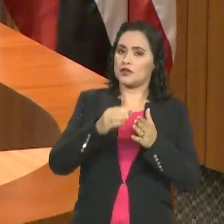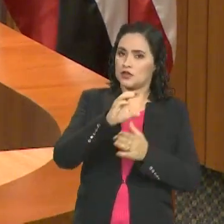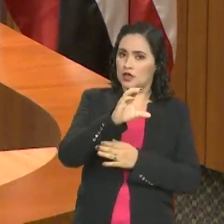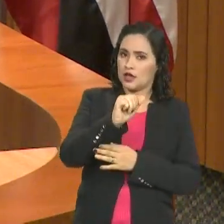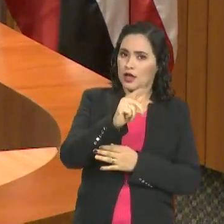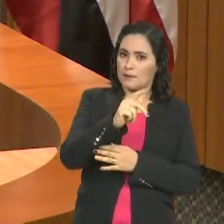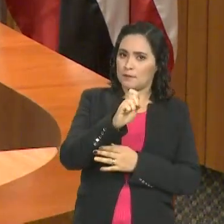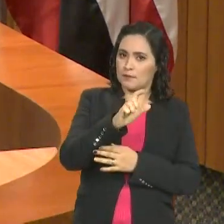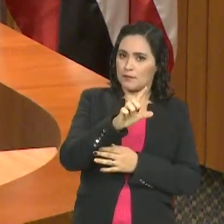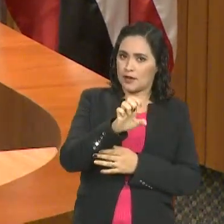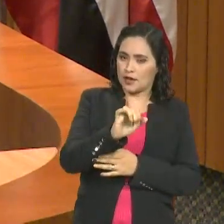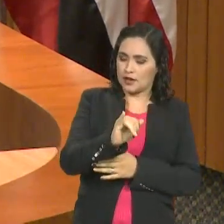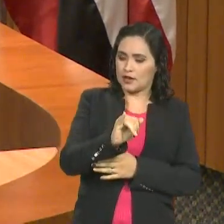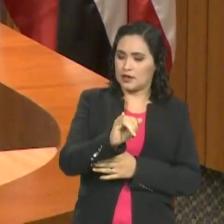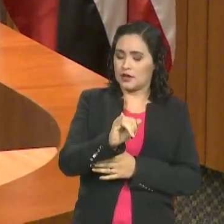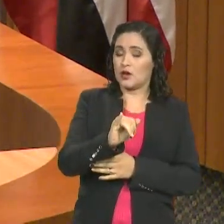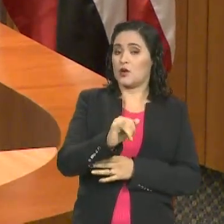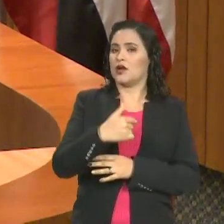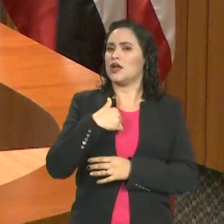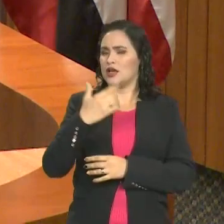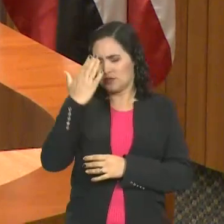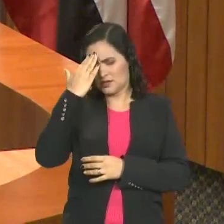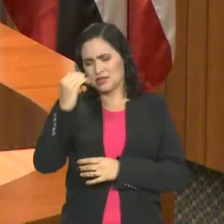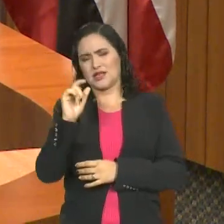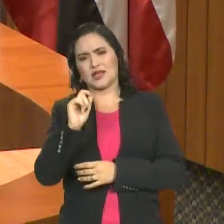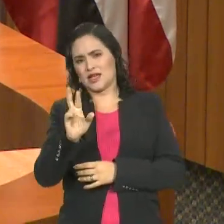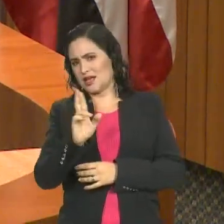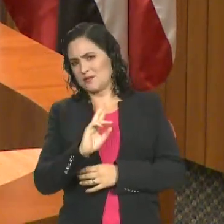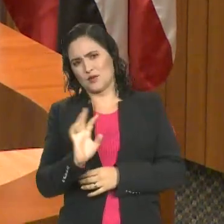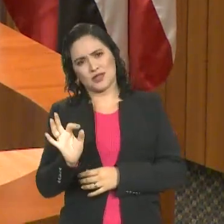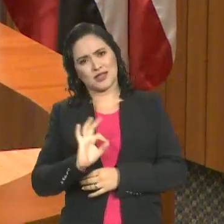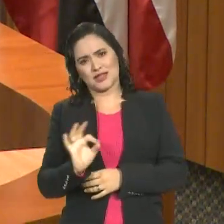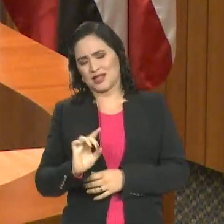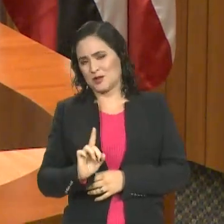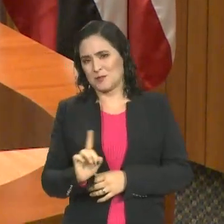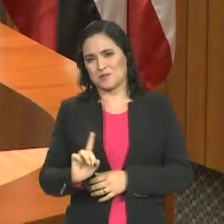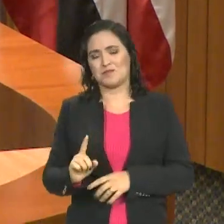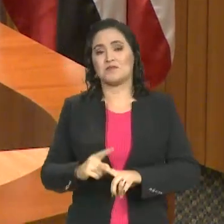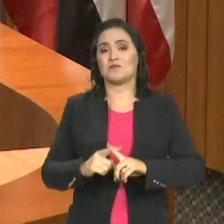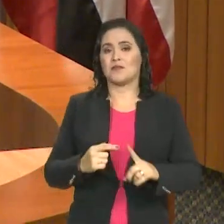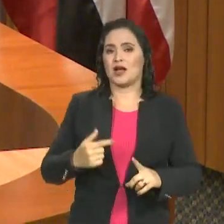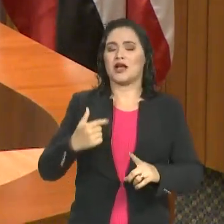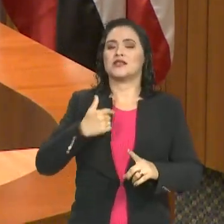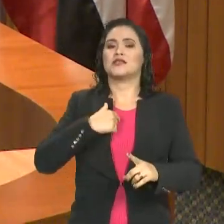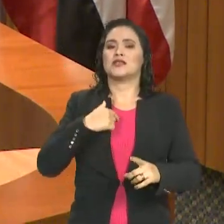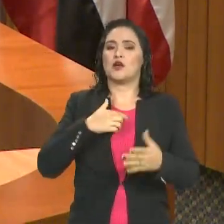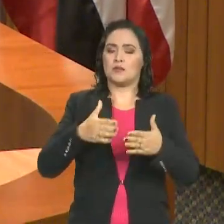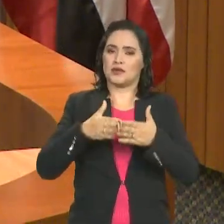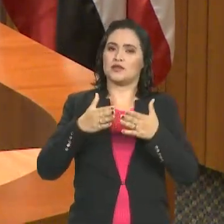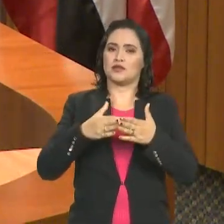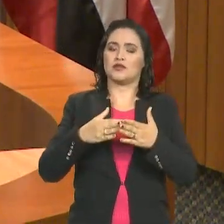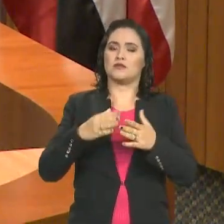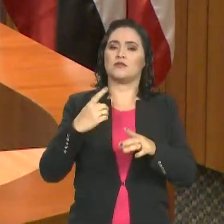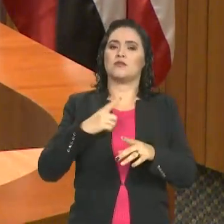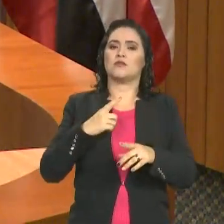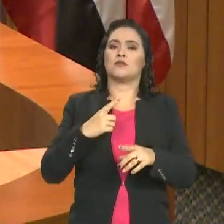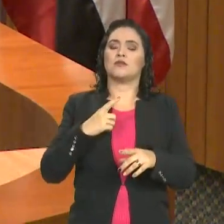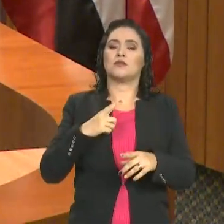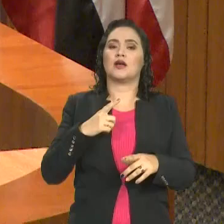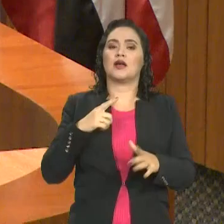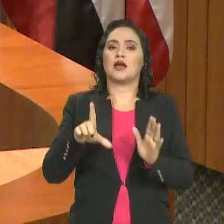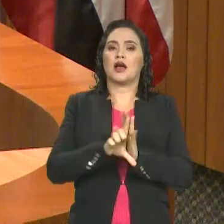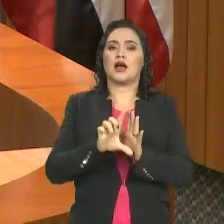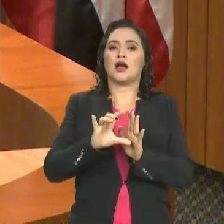Ó, Capelli, eu sei que tu não vai me responder, mas eu vou entrar com um pedido com base na lei de acesso à informação, você vai negar, eu